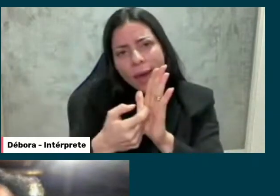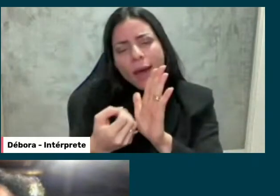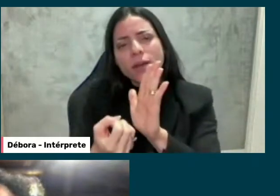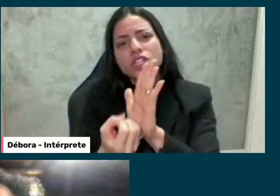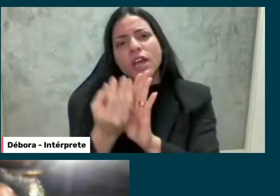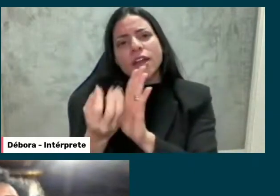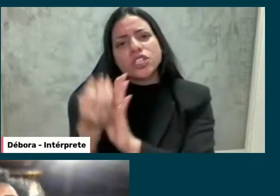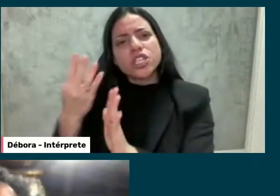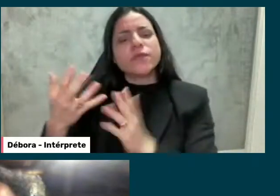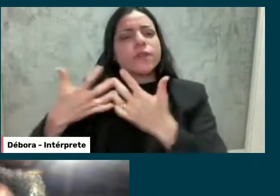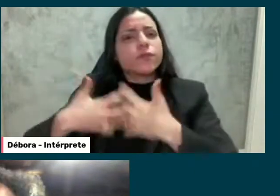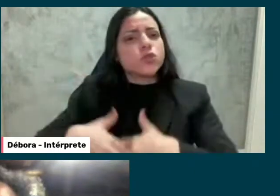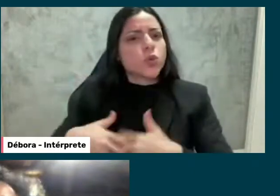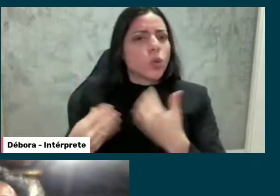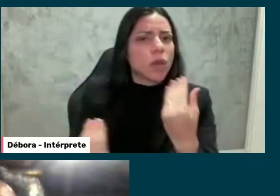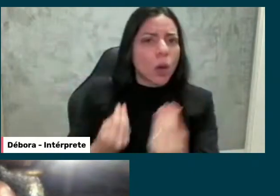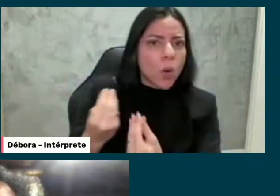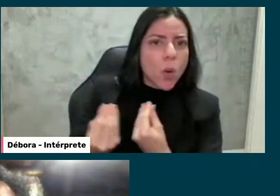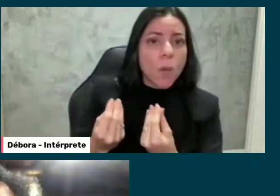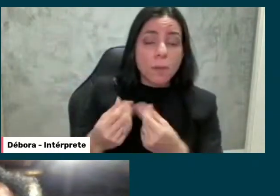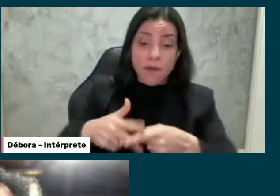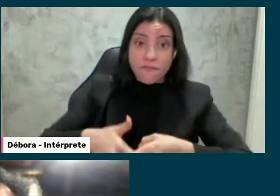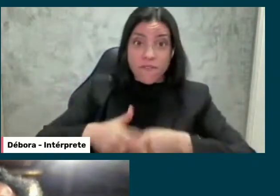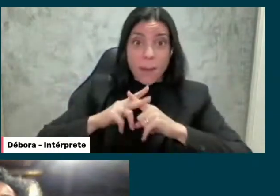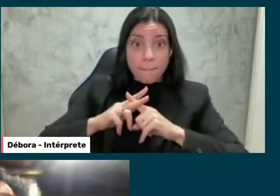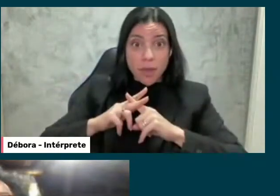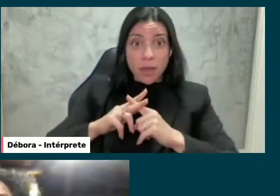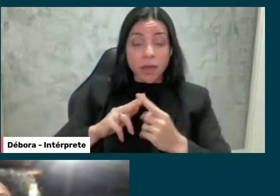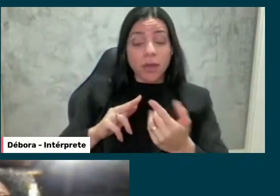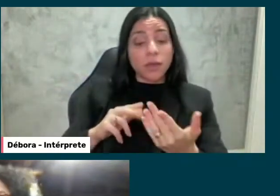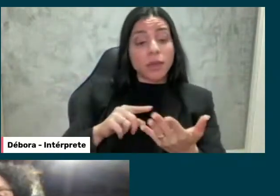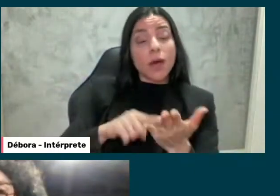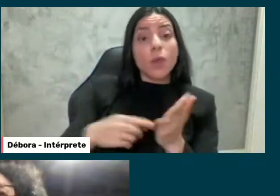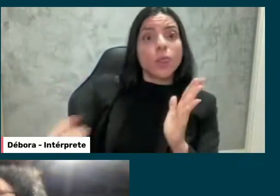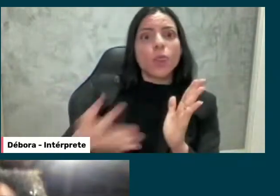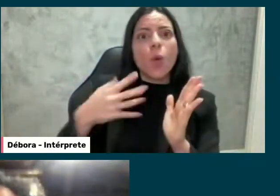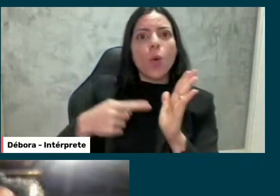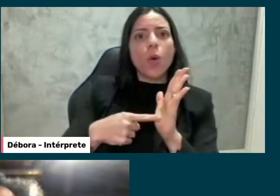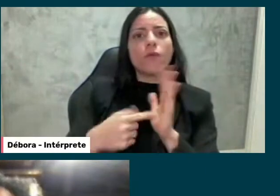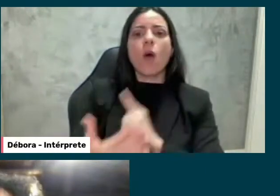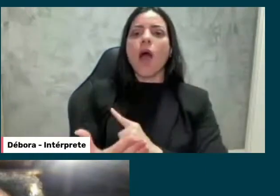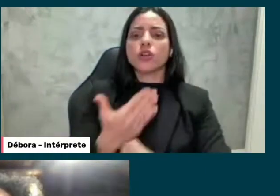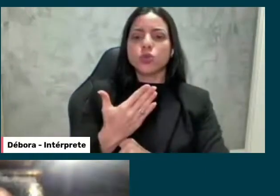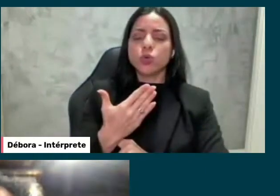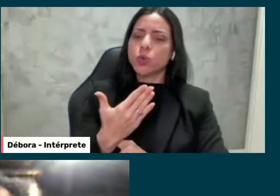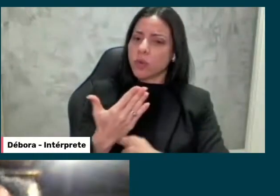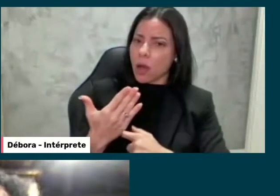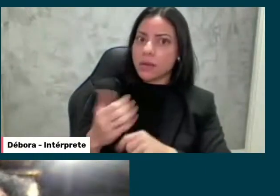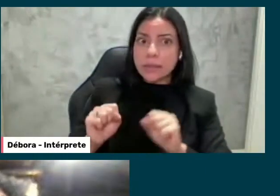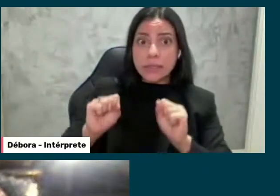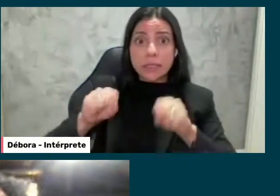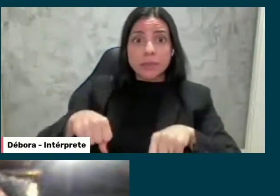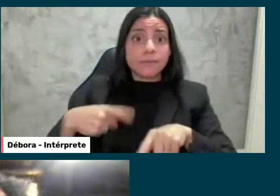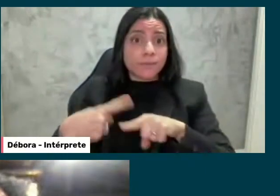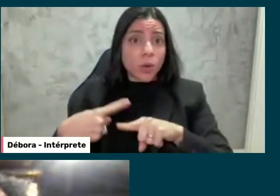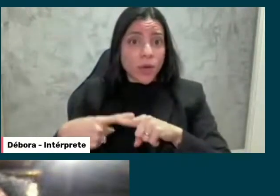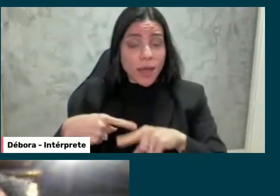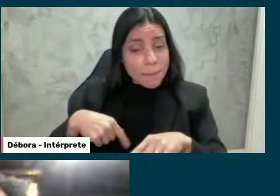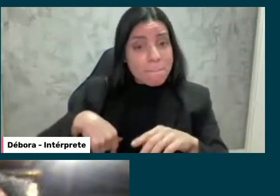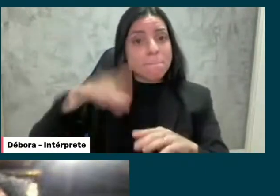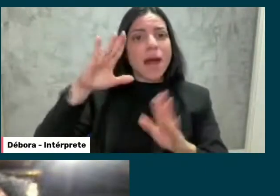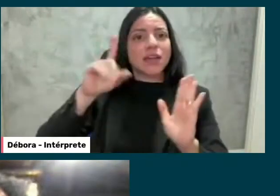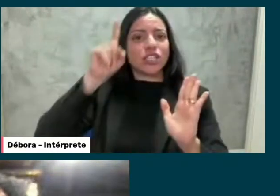mão tem potencial de apoiar naquilo que a gente quer fazer, porque elas sim vão estar ainda mais presentes.